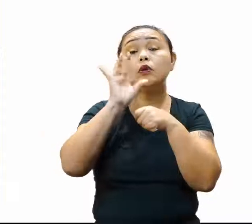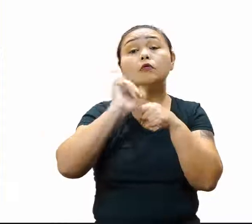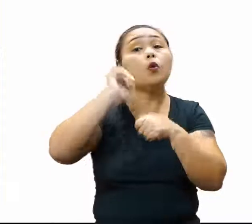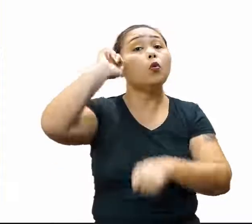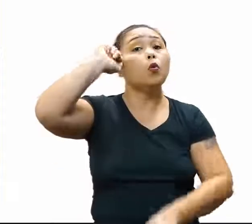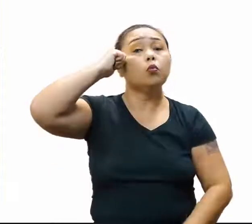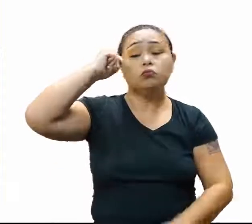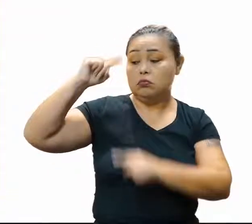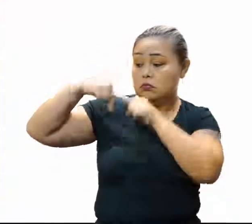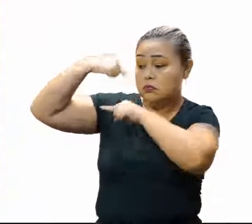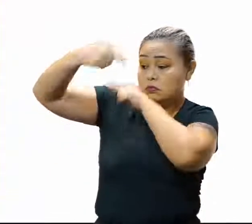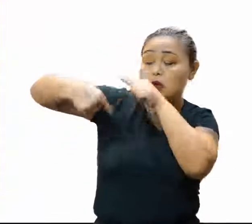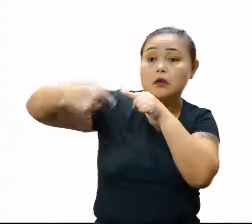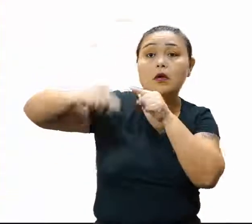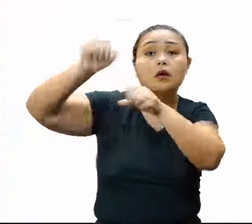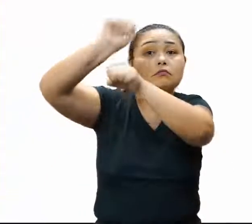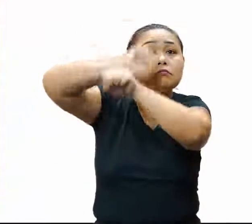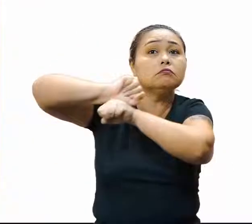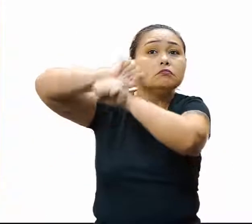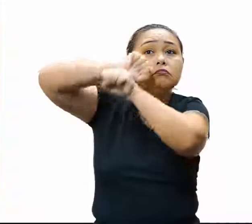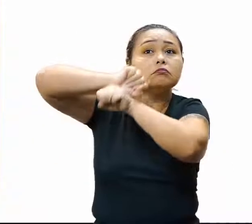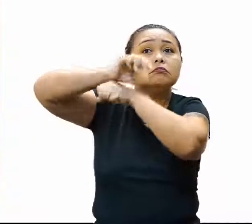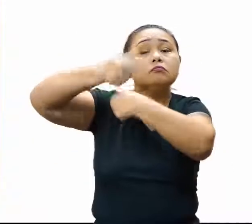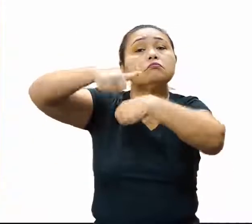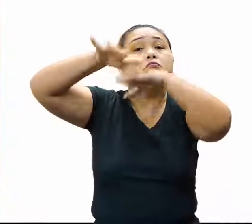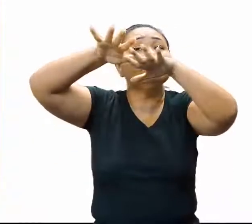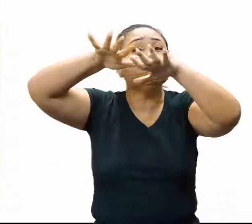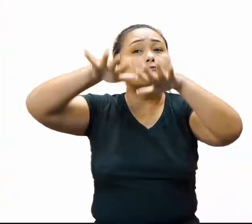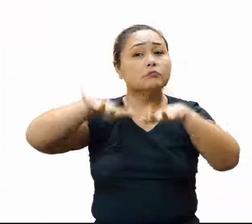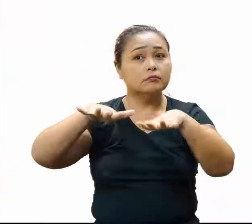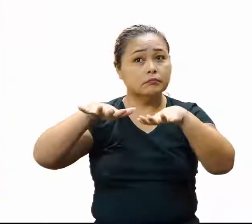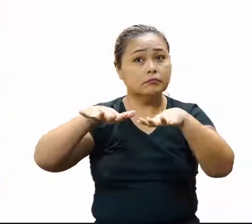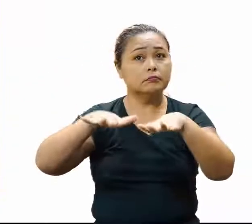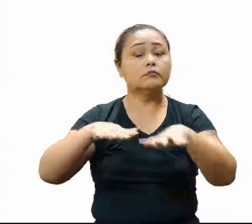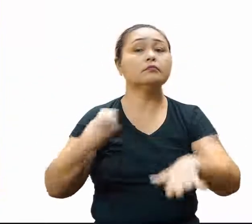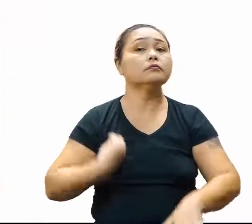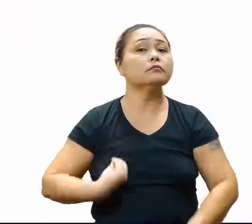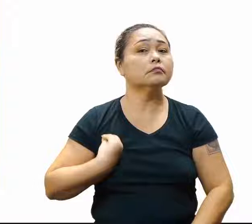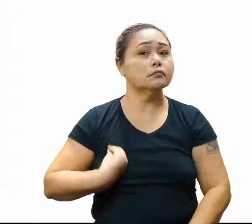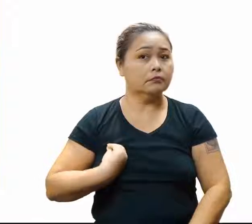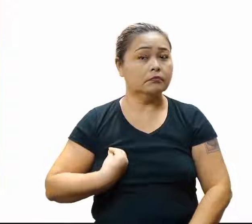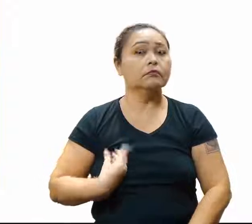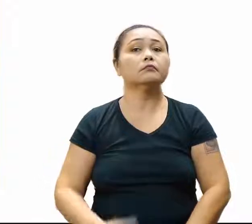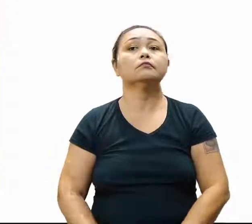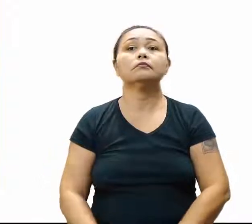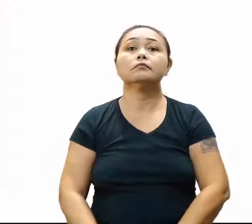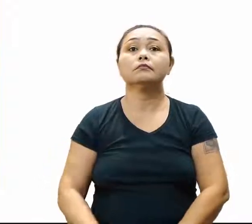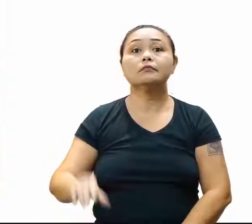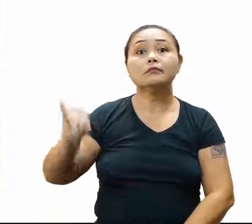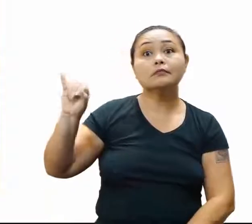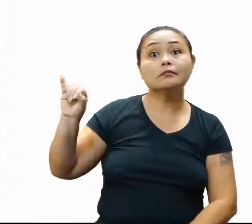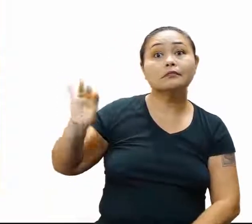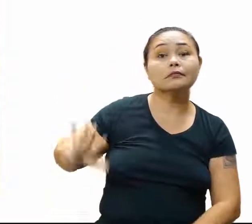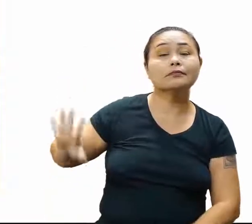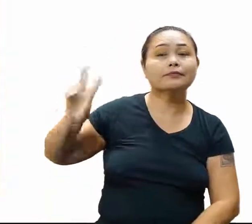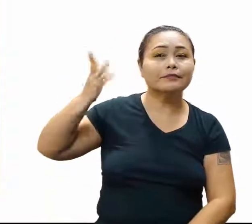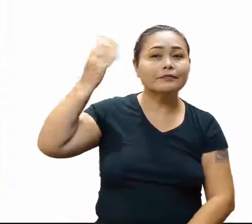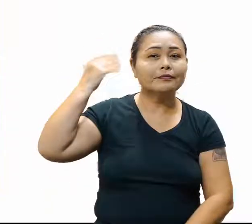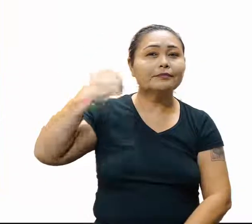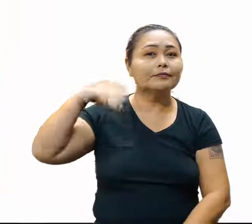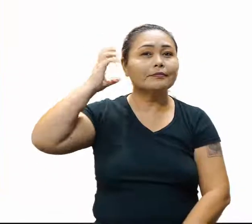descendentes de escravos que ali irão permanecer. Olha essa imagem da época de